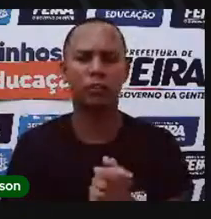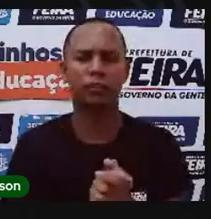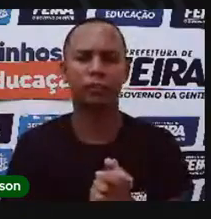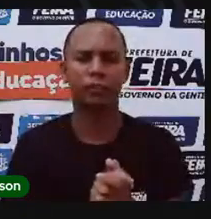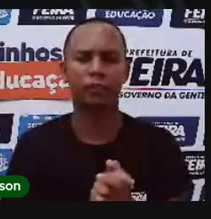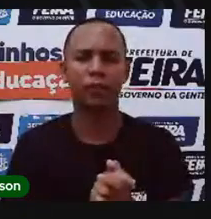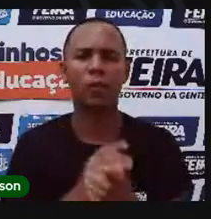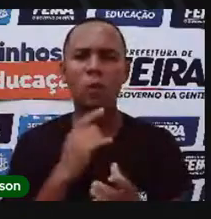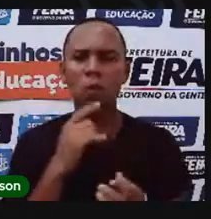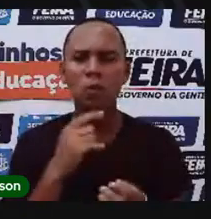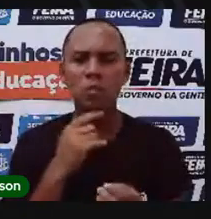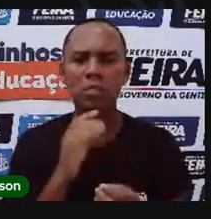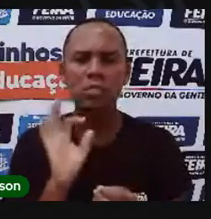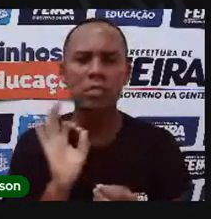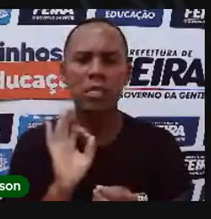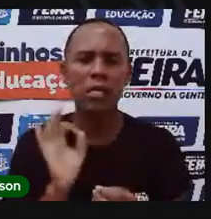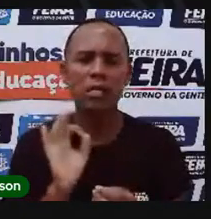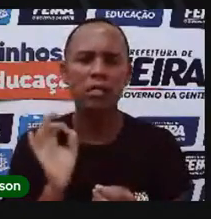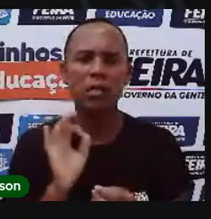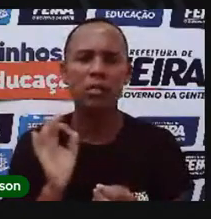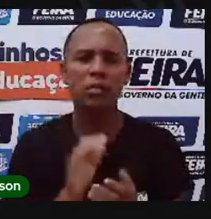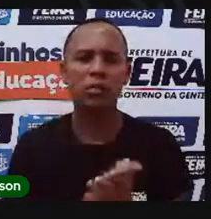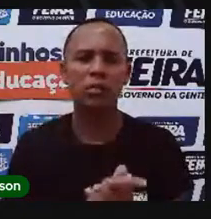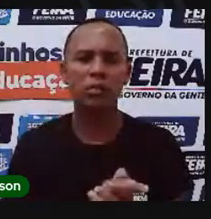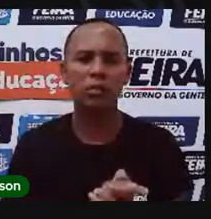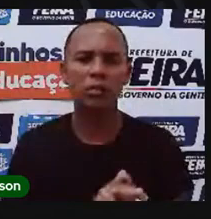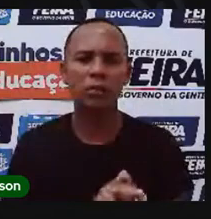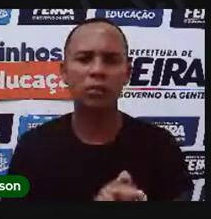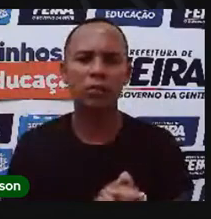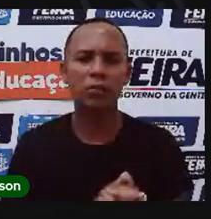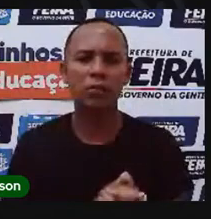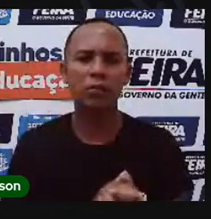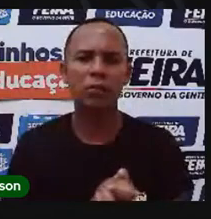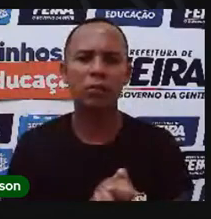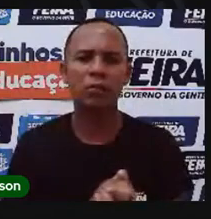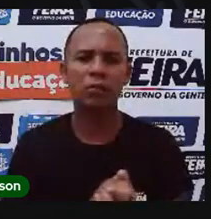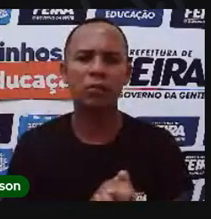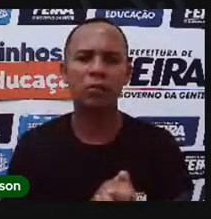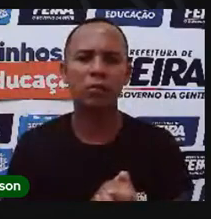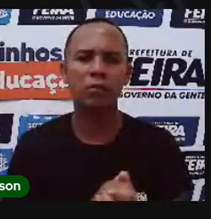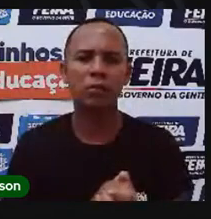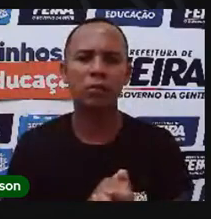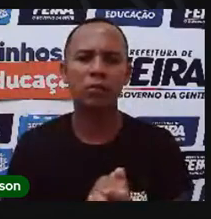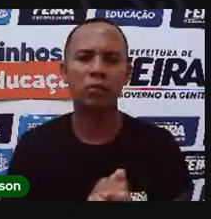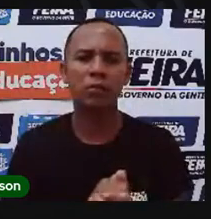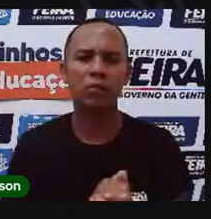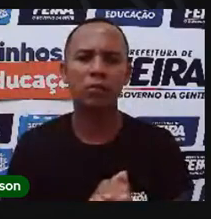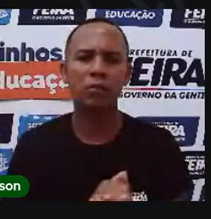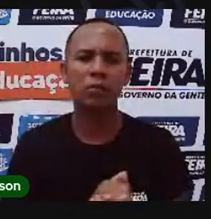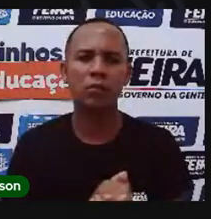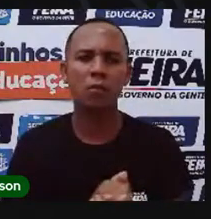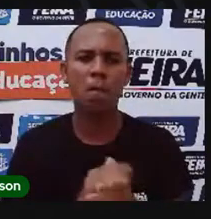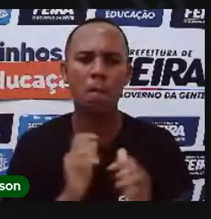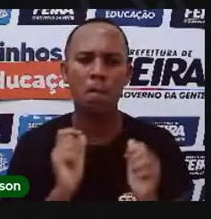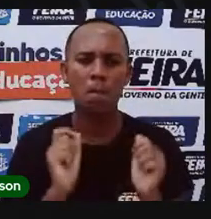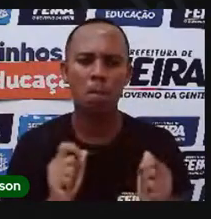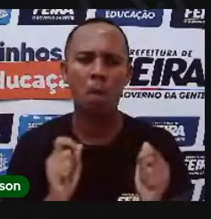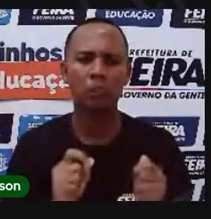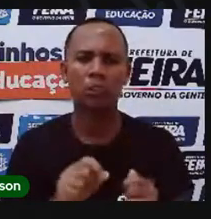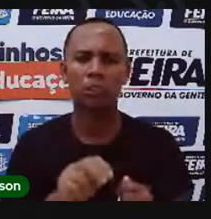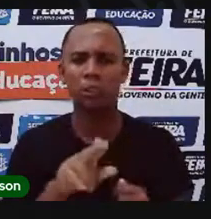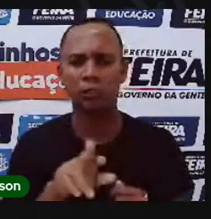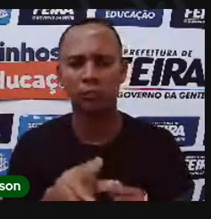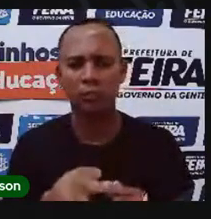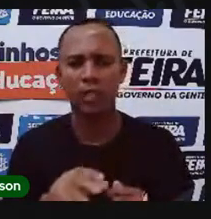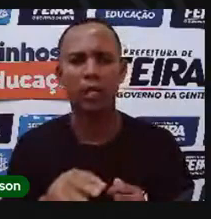não consegui essa folha de isopor redondinha. Posso usar uma quadrada? Posso dividir com meu irmão,